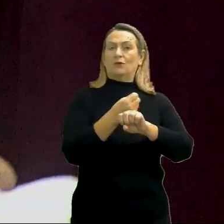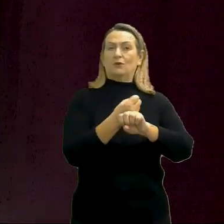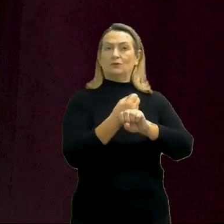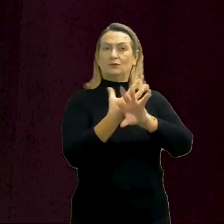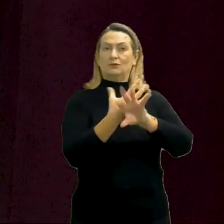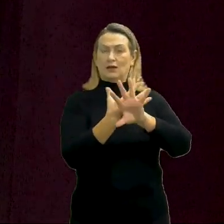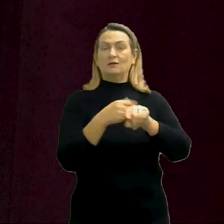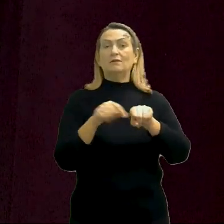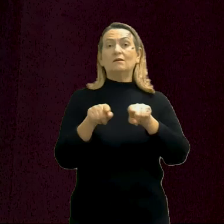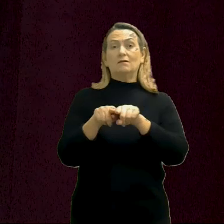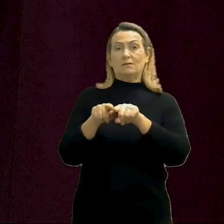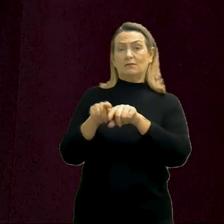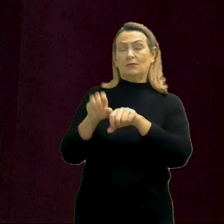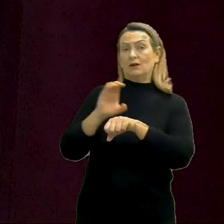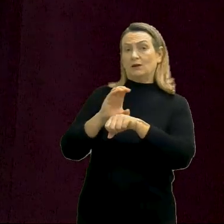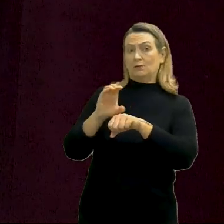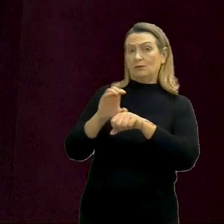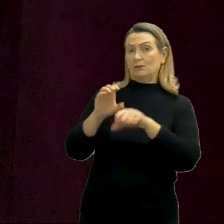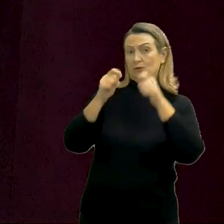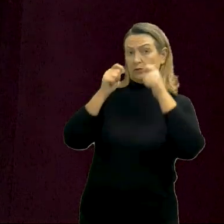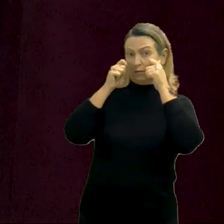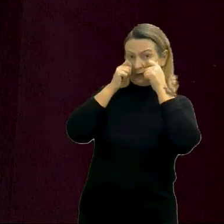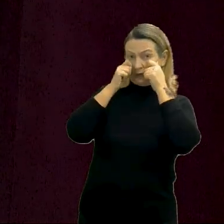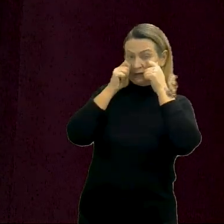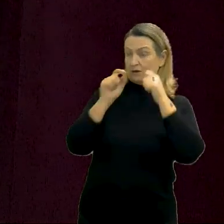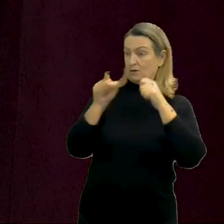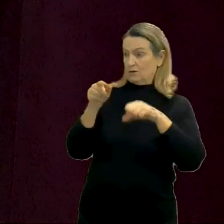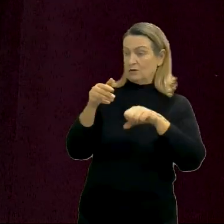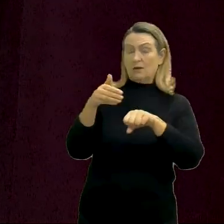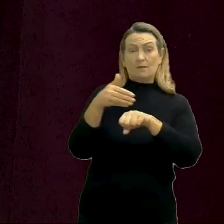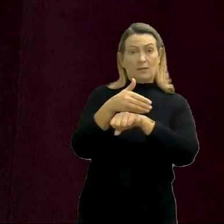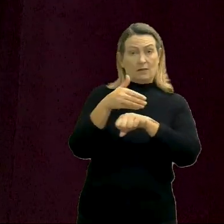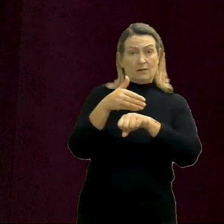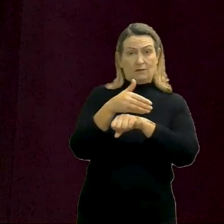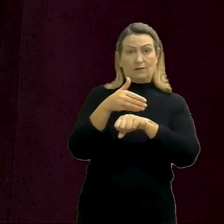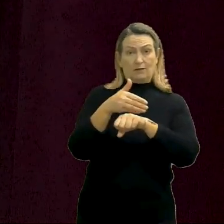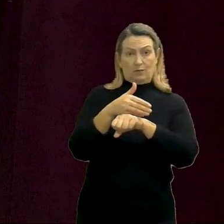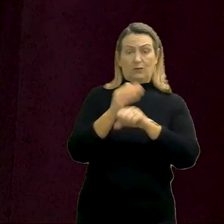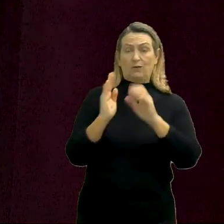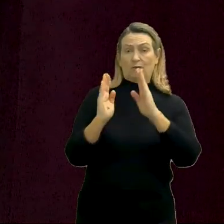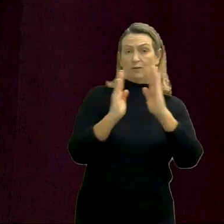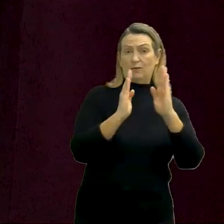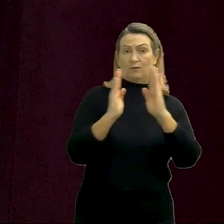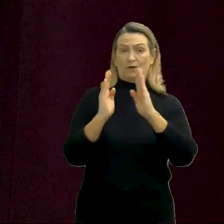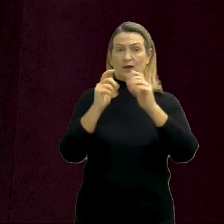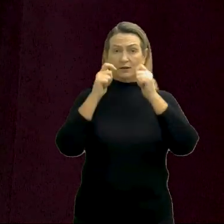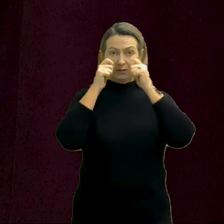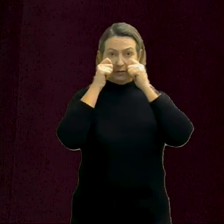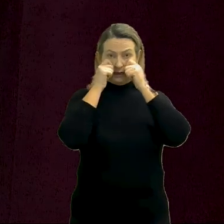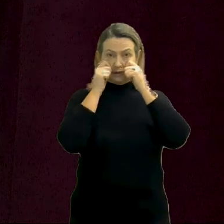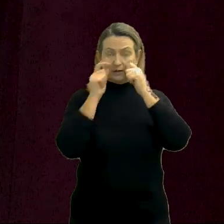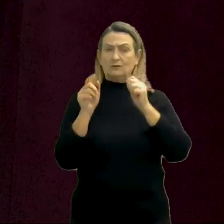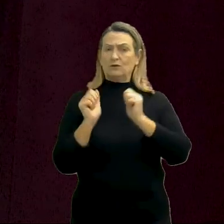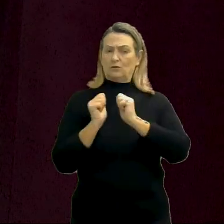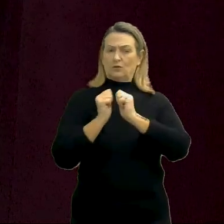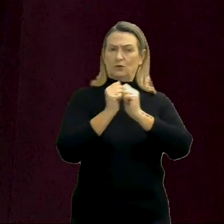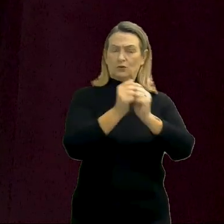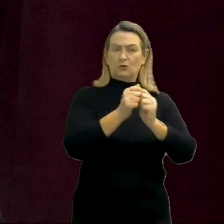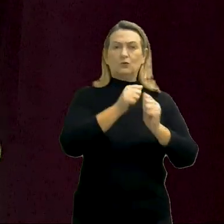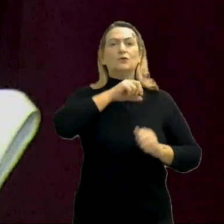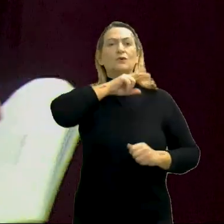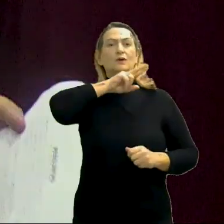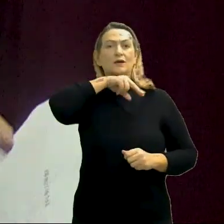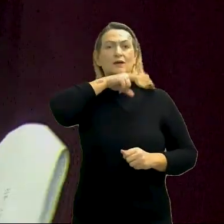e você participou da fase presencial né no foi conosco até Cascavel né E fizemos